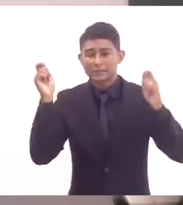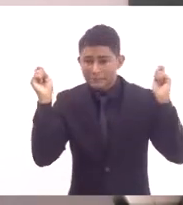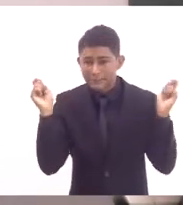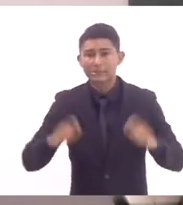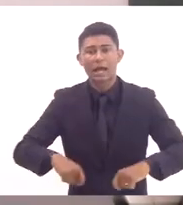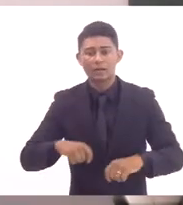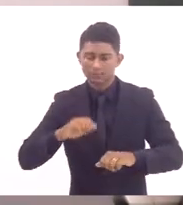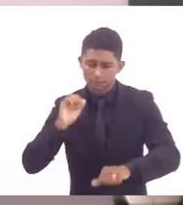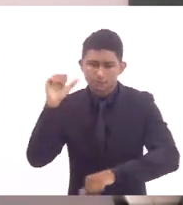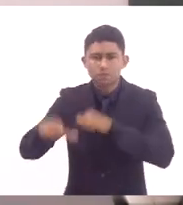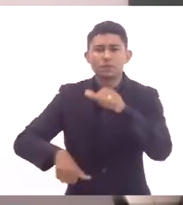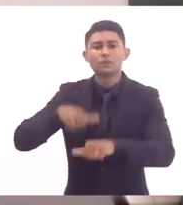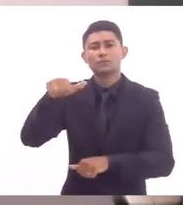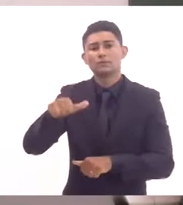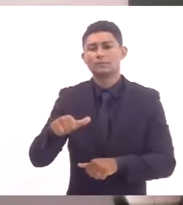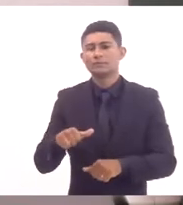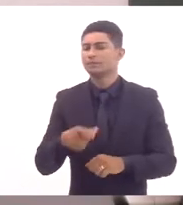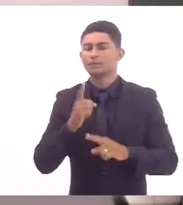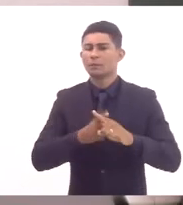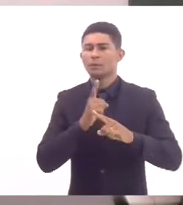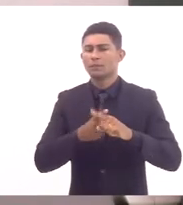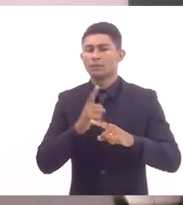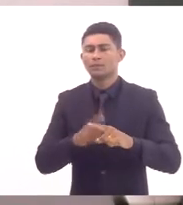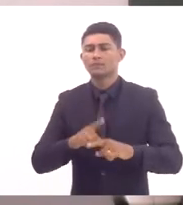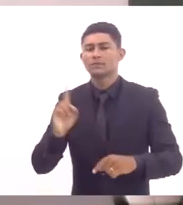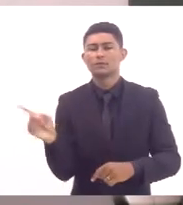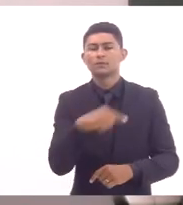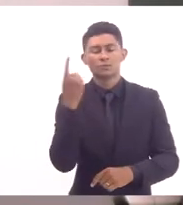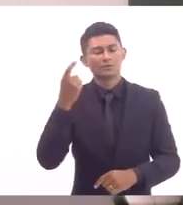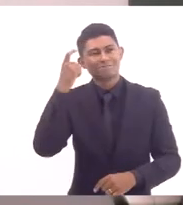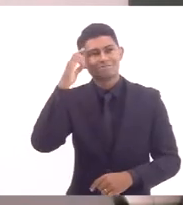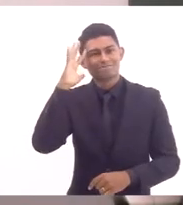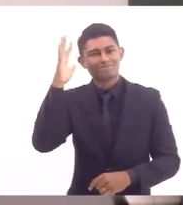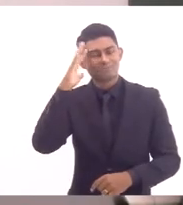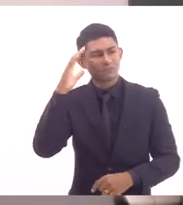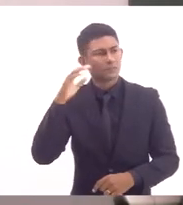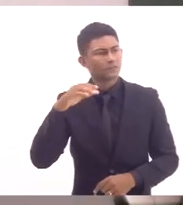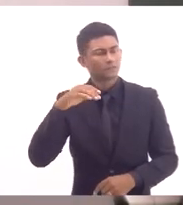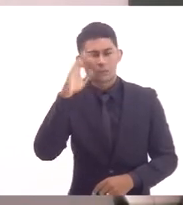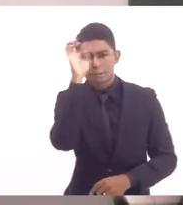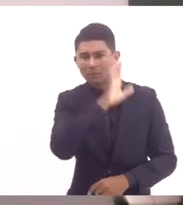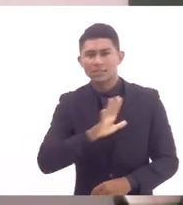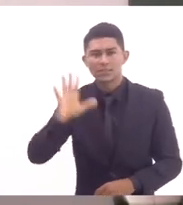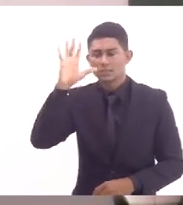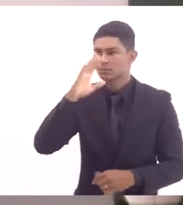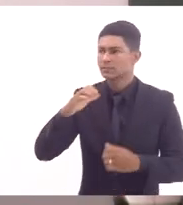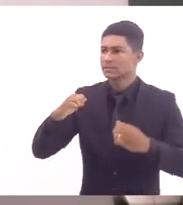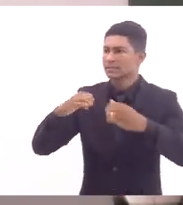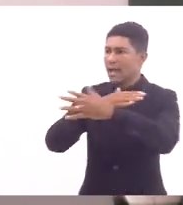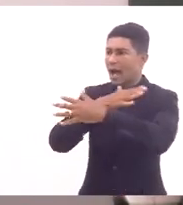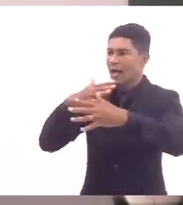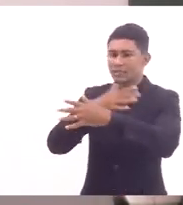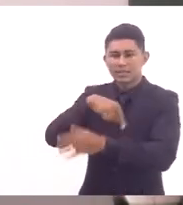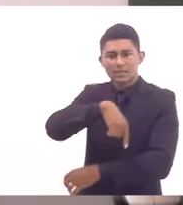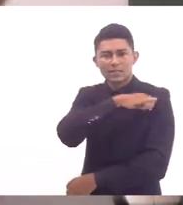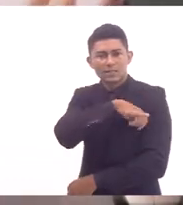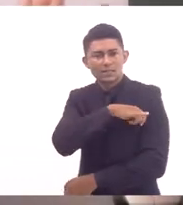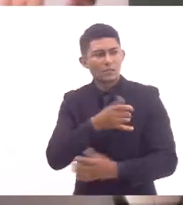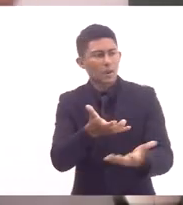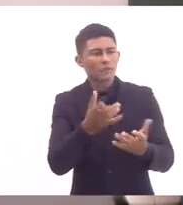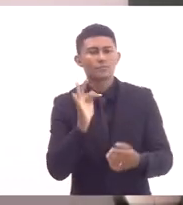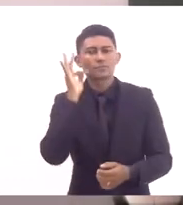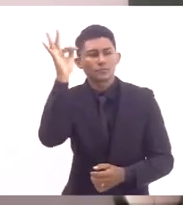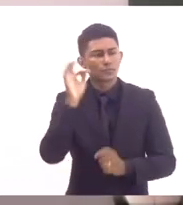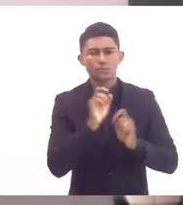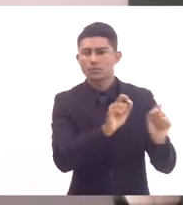depende de nós quando a gente olha o país à cidade que a gente quer E é claro que